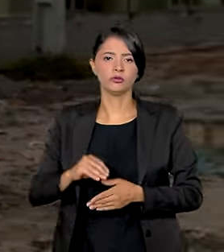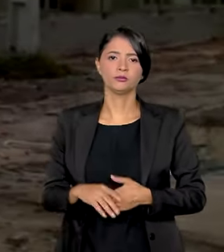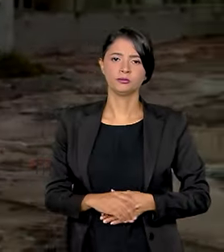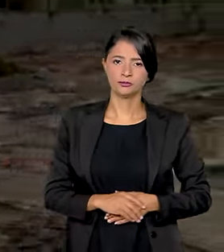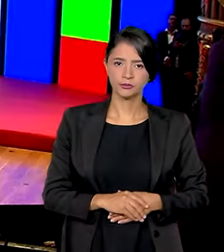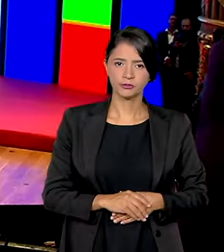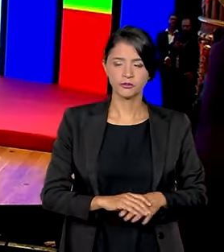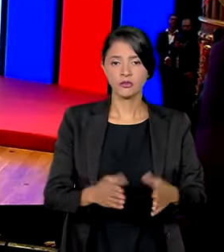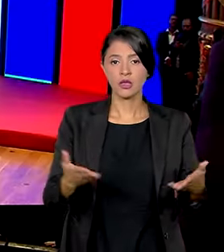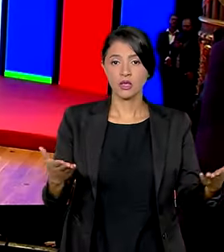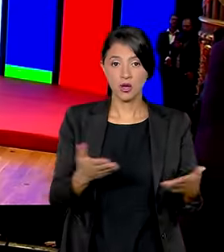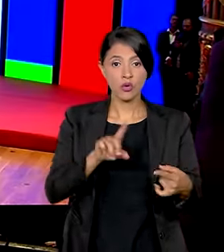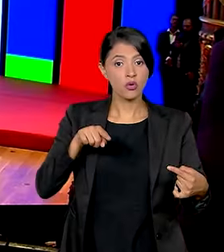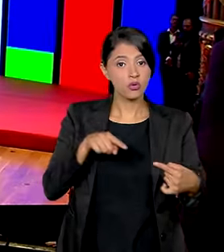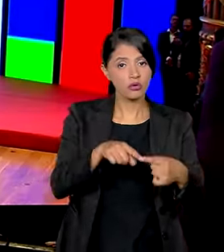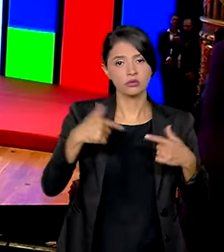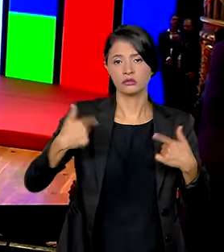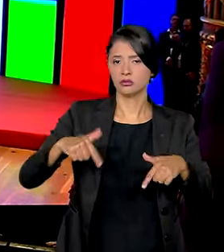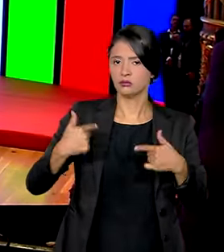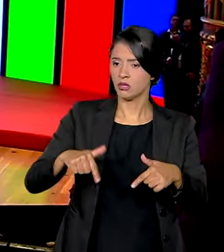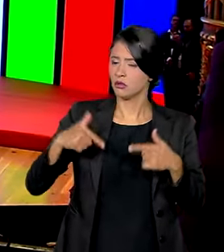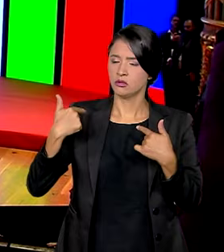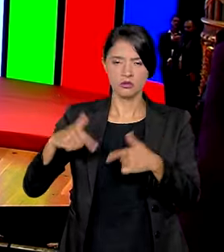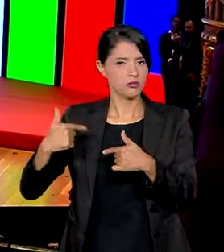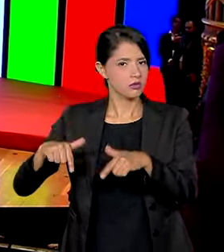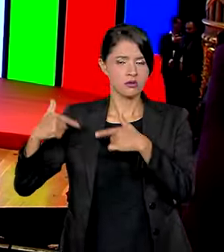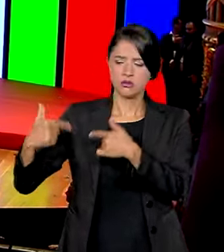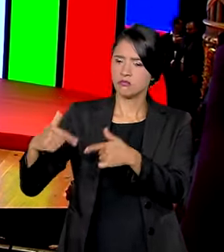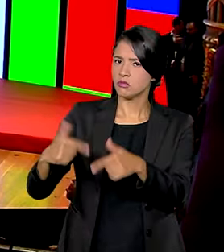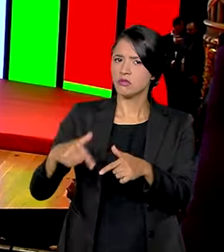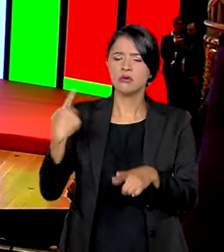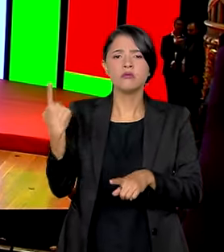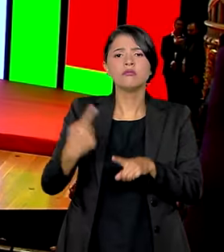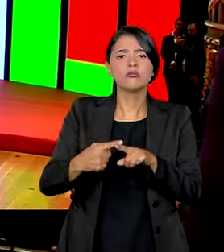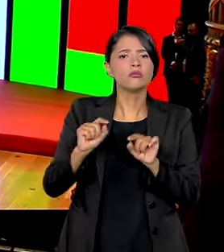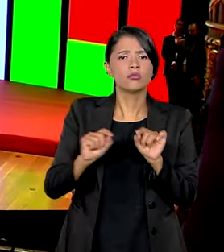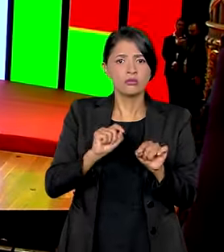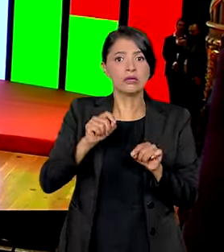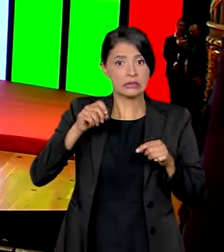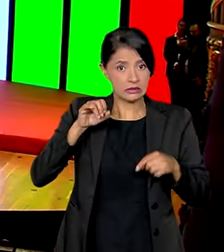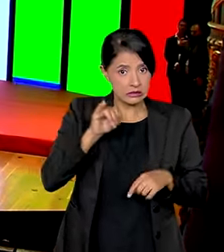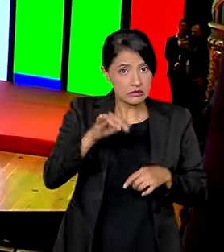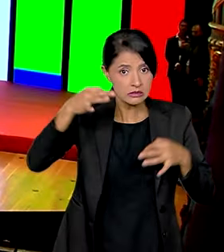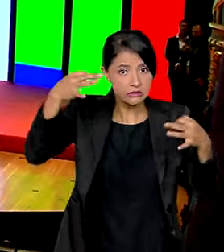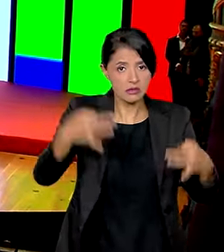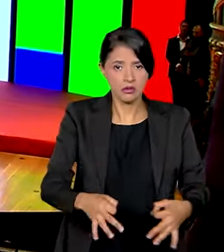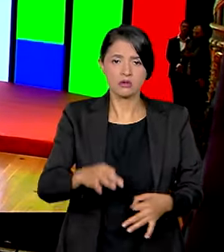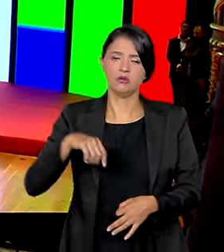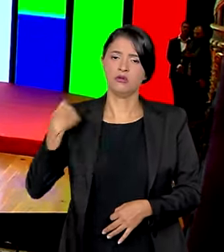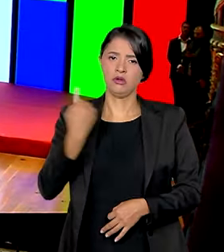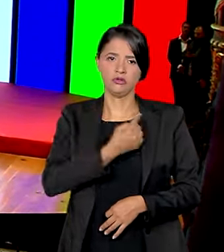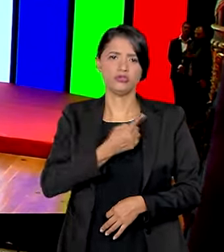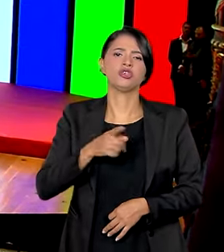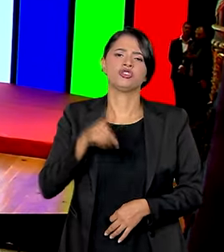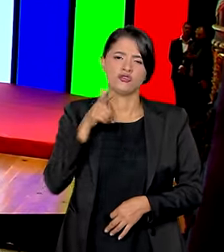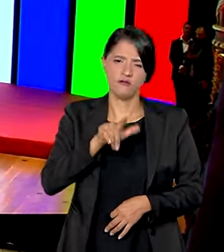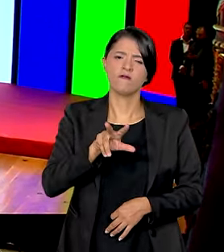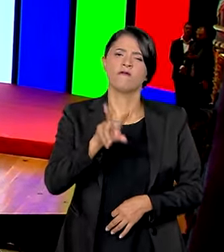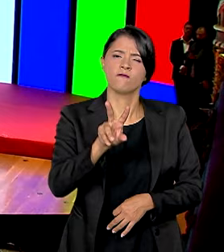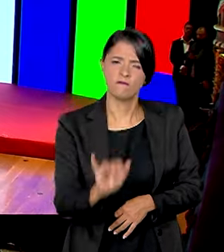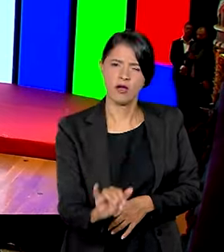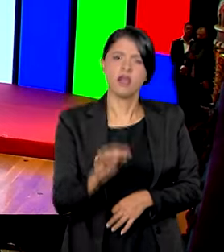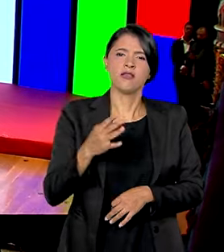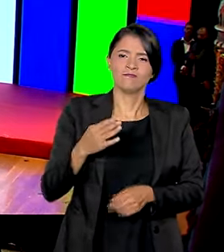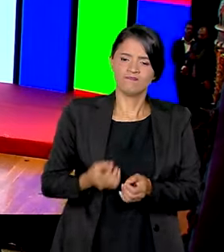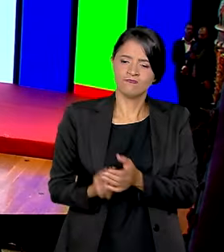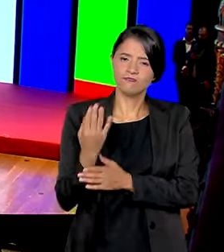de renda. Agora é trabalhar, trabalhar e trabalhar, porque se tudo der certo, a gente vai gerar no